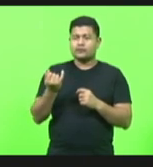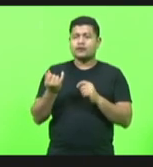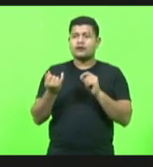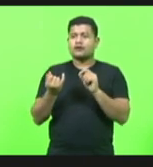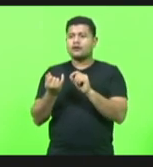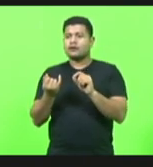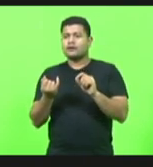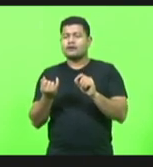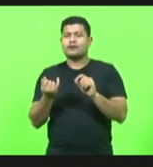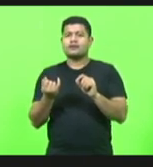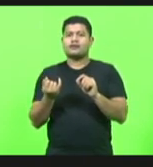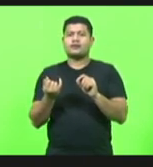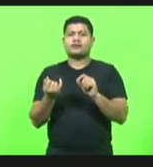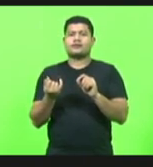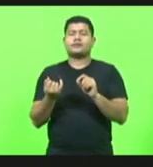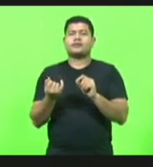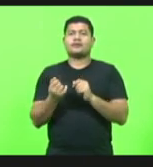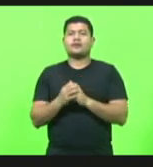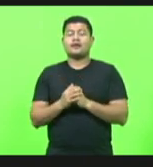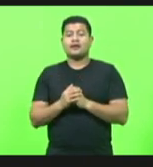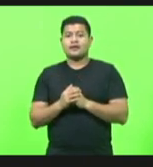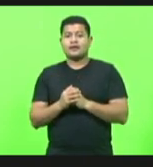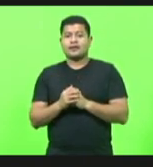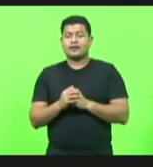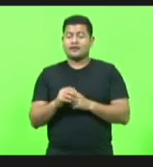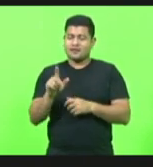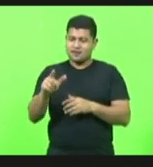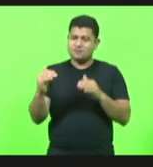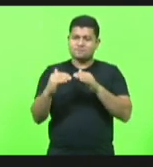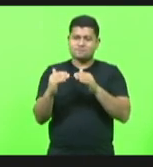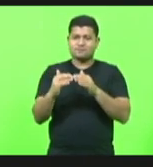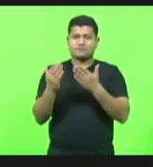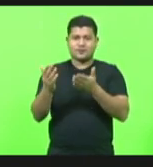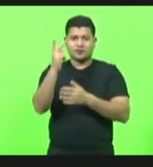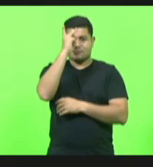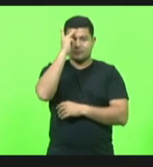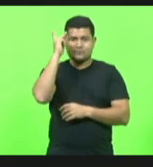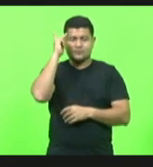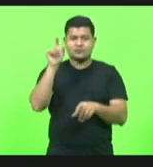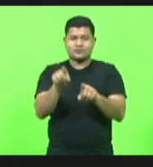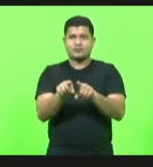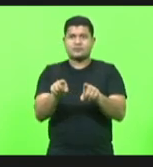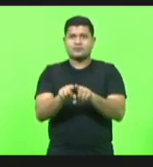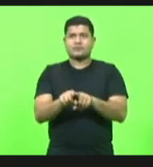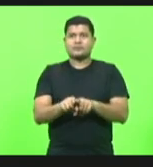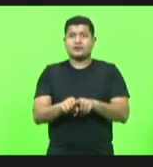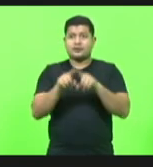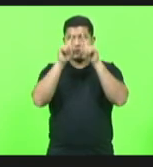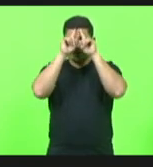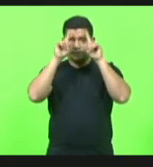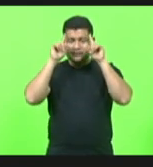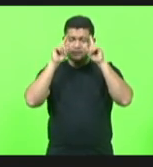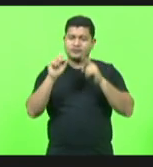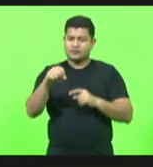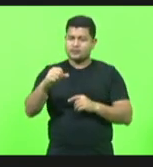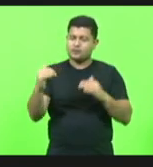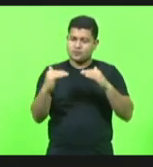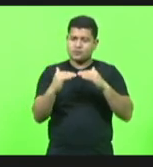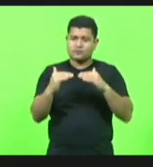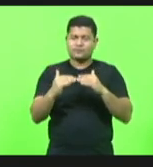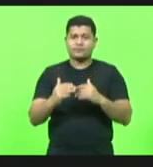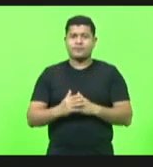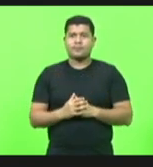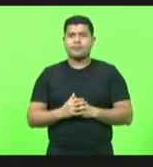Eu, senhor presidente. Isso, com a concordância da deputada Paulinha também. E o Neudis Areta também está sinalizando que concordou também.